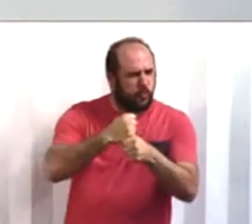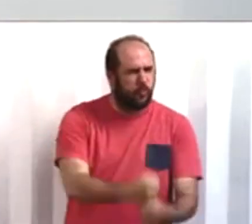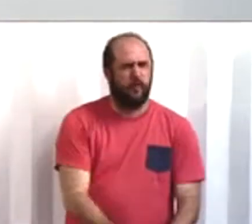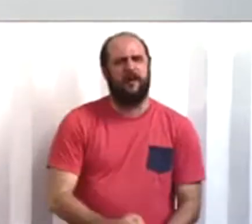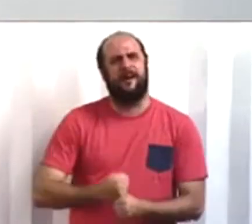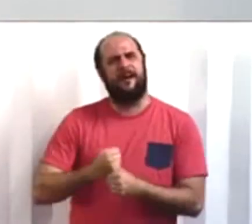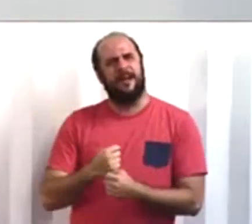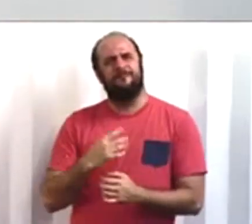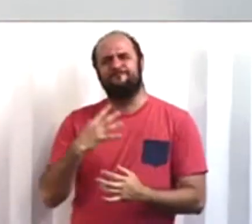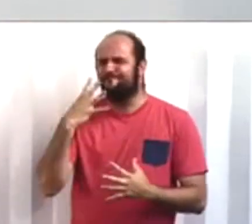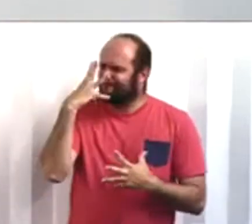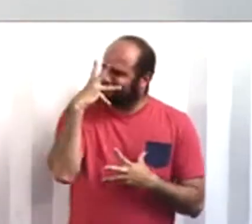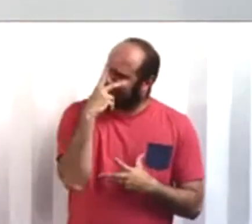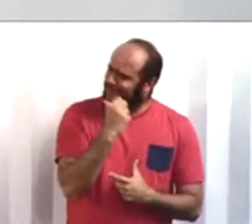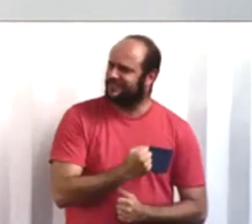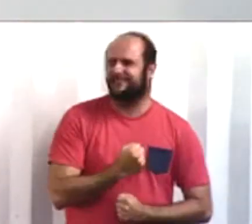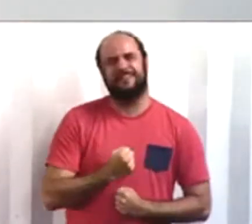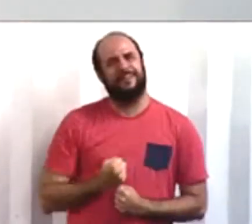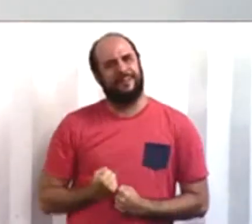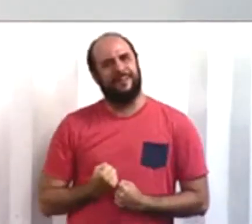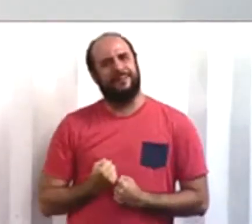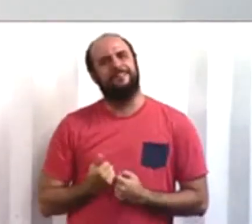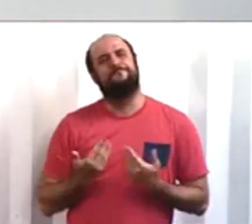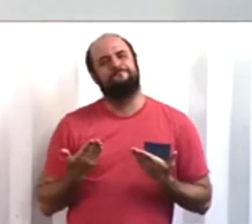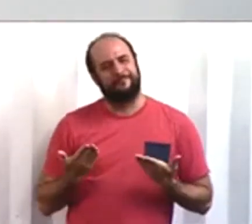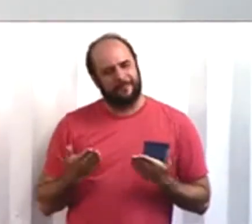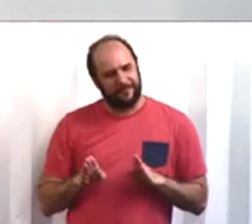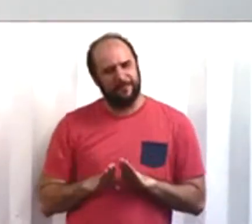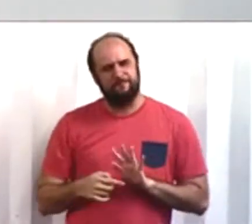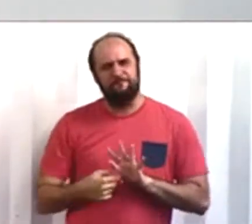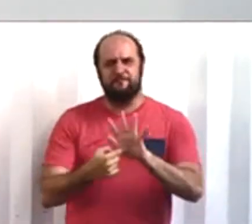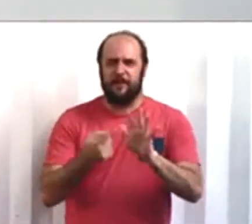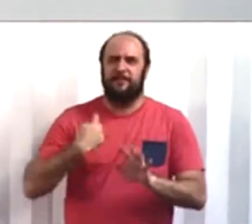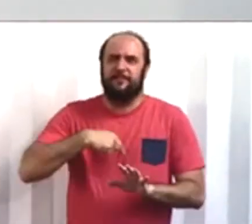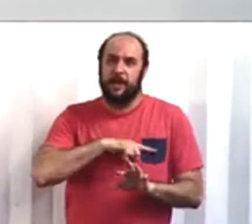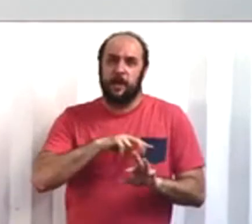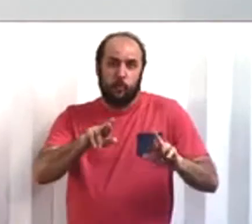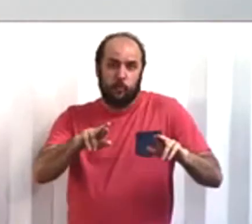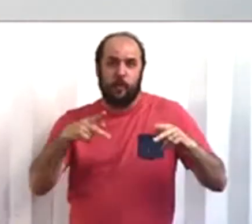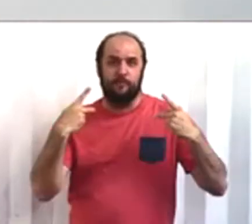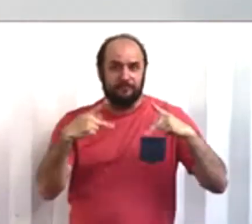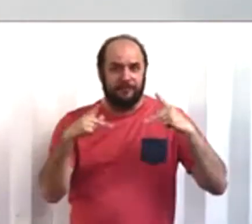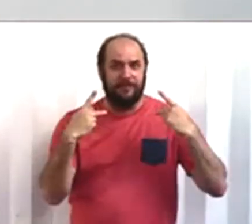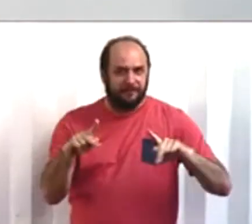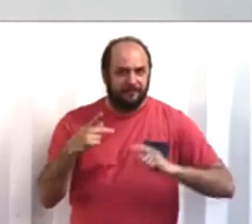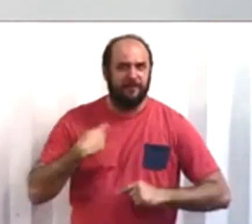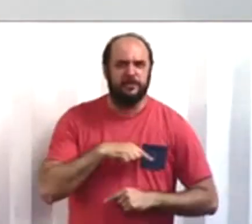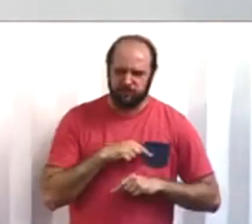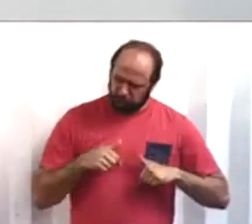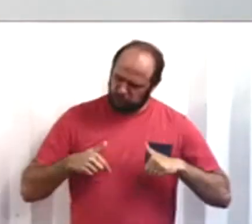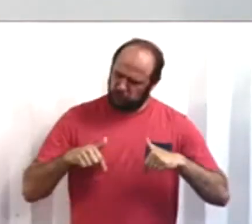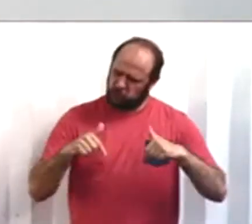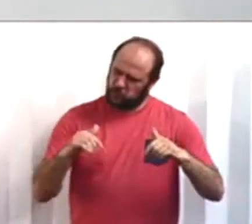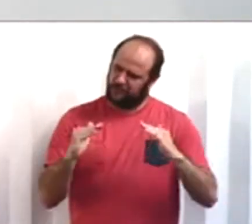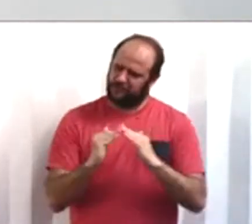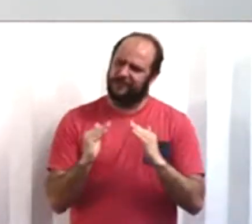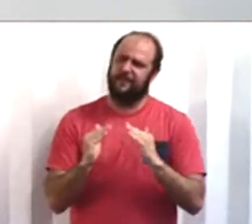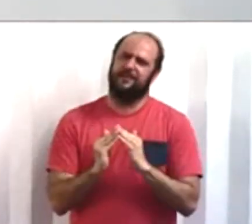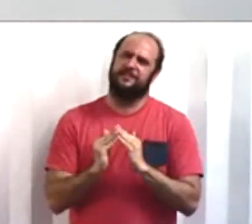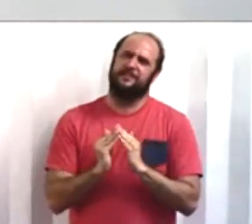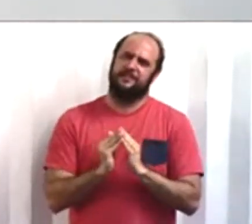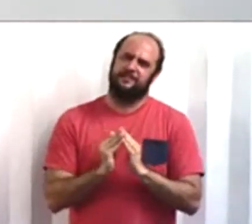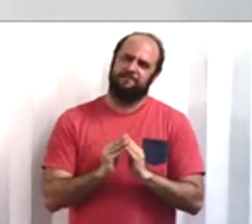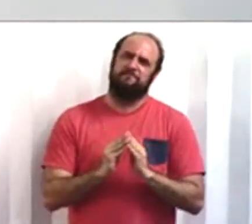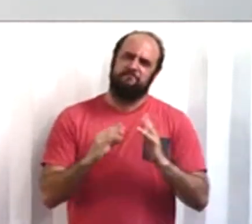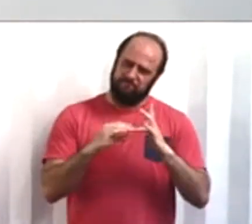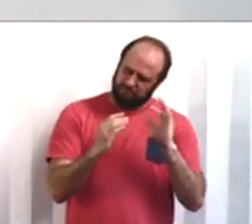união conjugal, também prega a todos nós para que lutemos dentro de nossas casas por